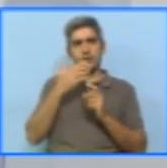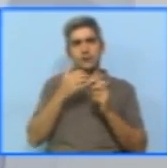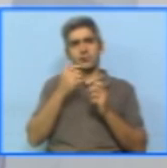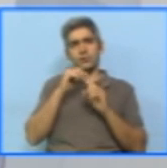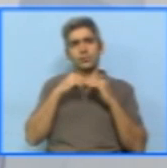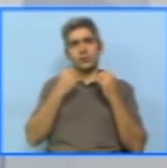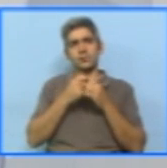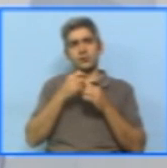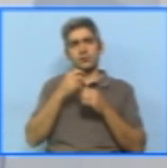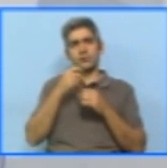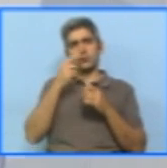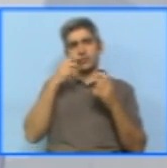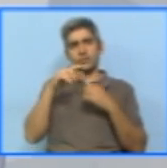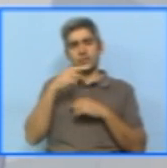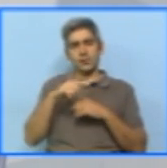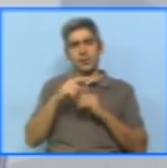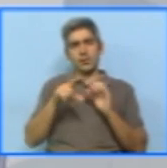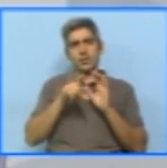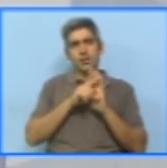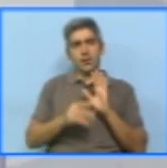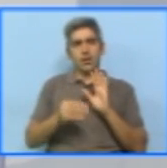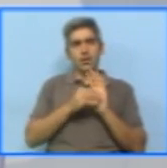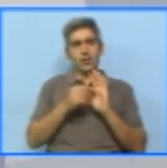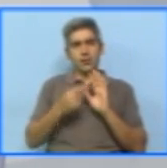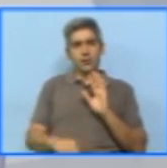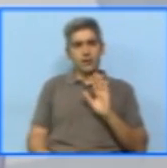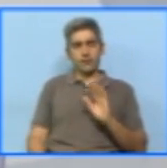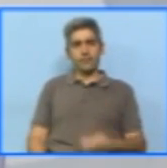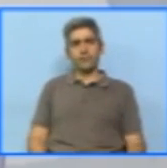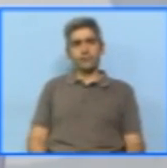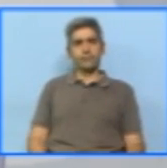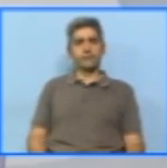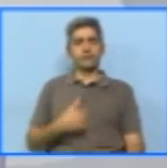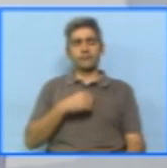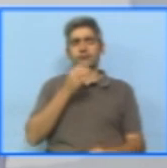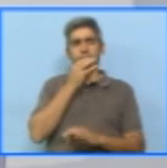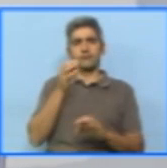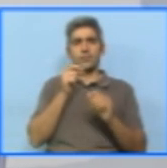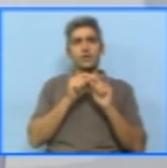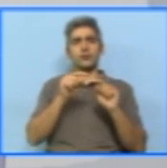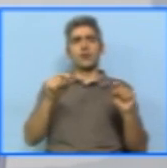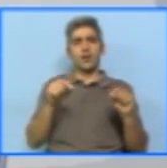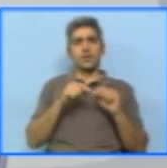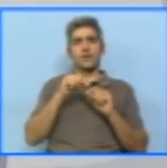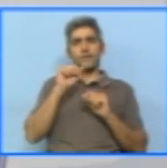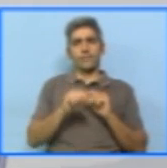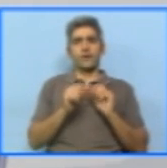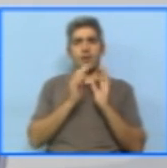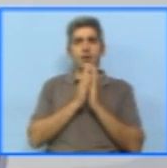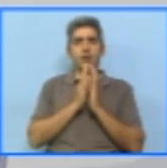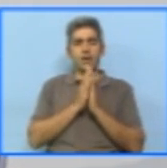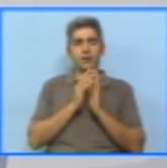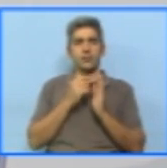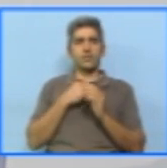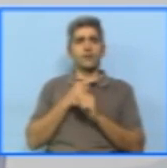as sociedades ocidentais têm consagradas na lei. Eu acho extraordinário que nos espaços da Igreja, mesmo na